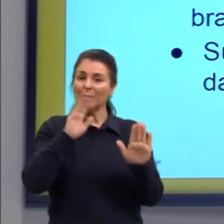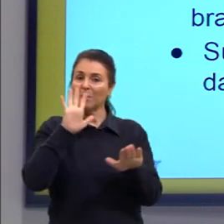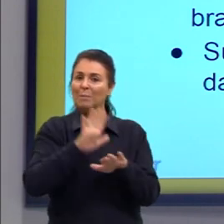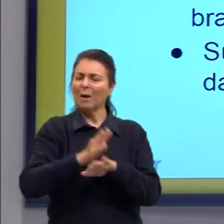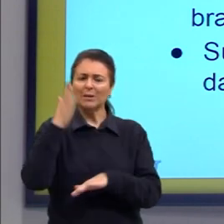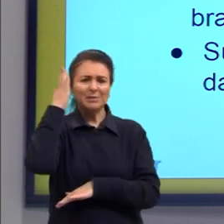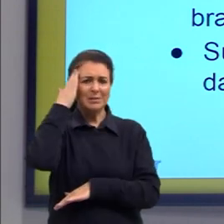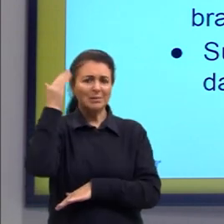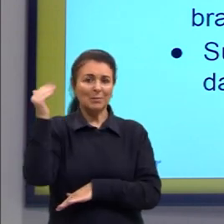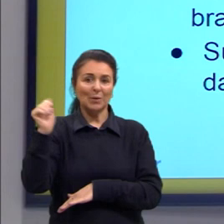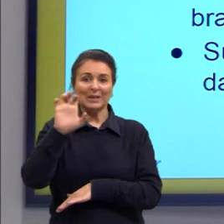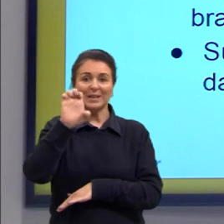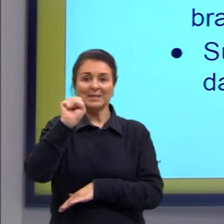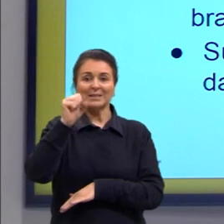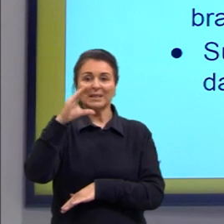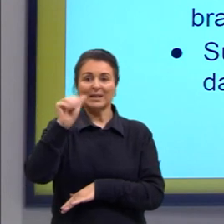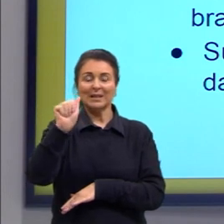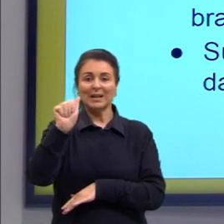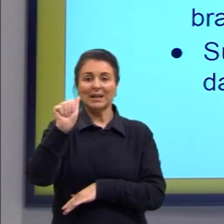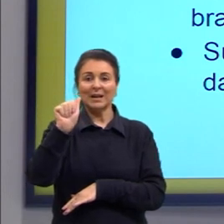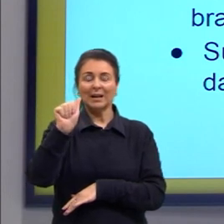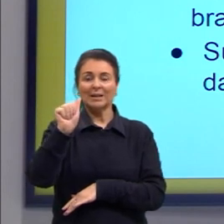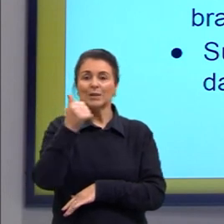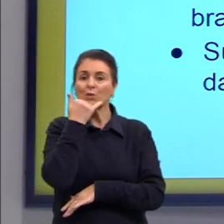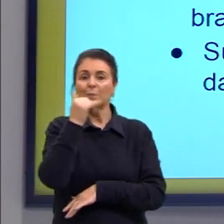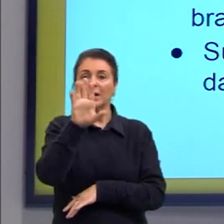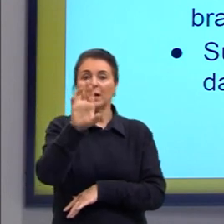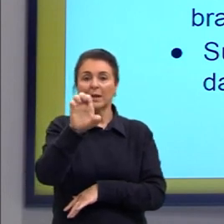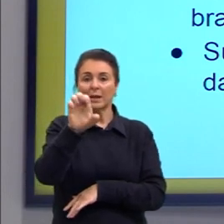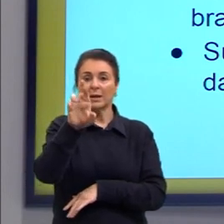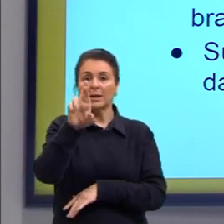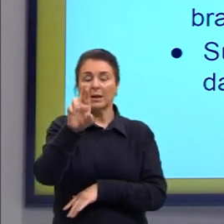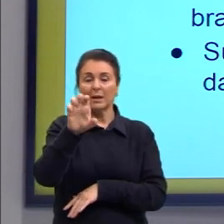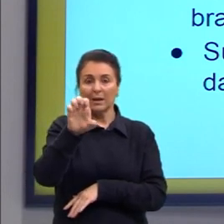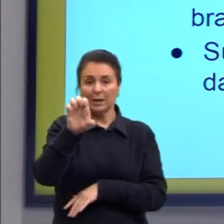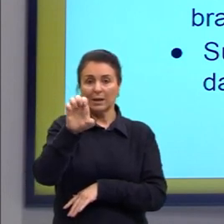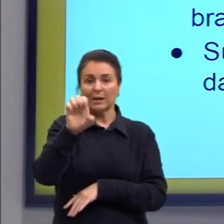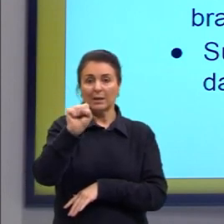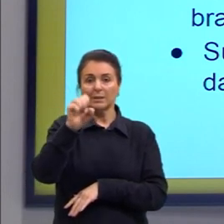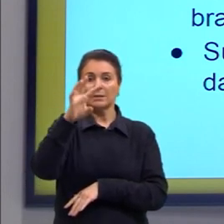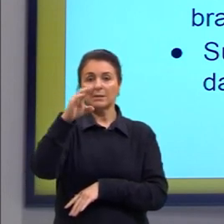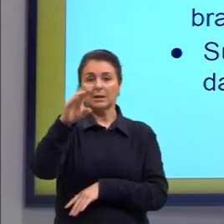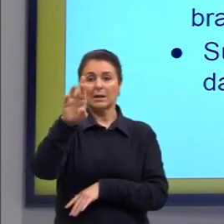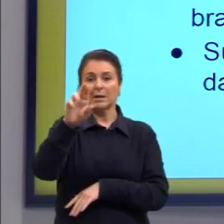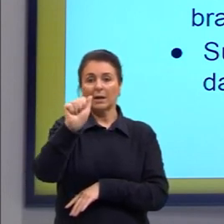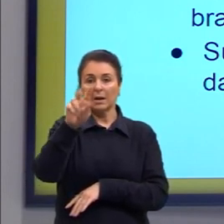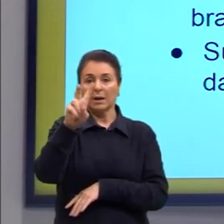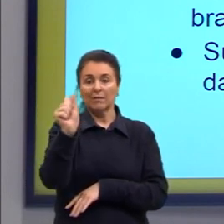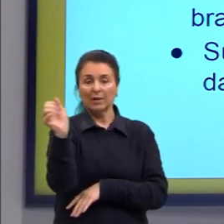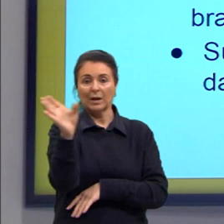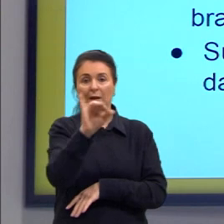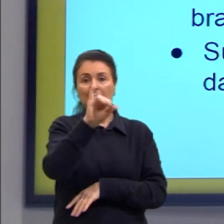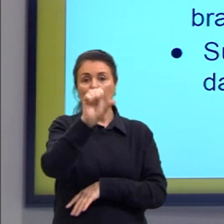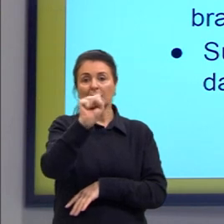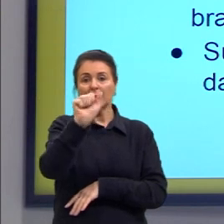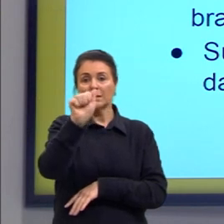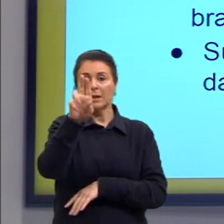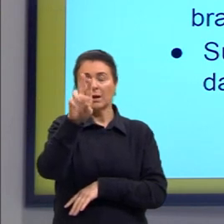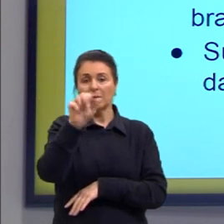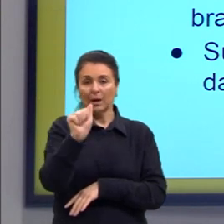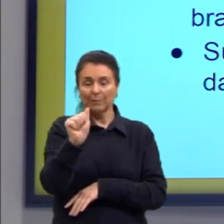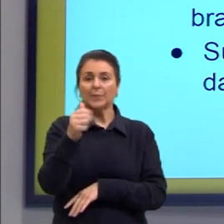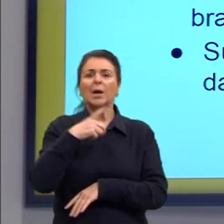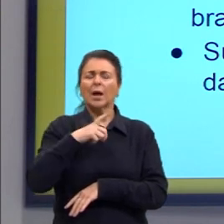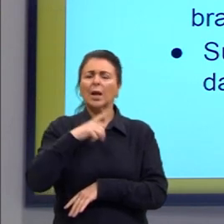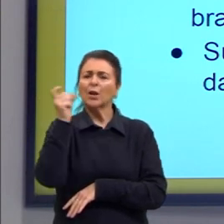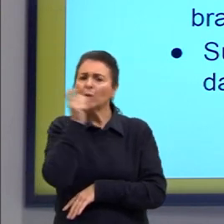é escrava Isaura eu acho que a Escrava Isaura também é uma das obras mais difundidas e divulgadas porque ela já virou